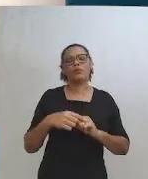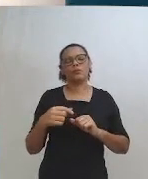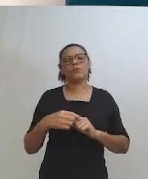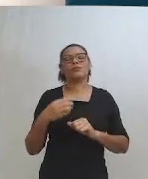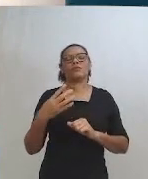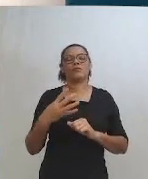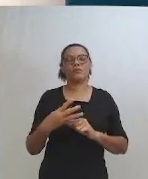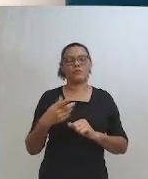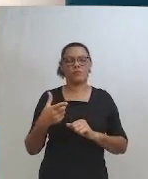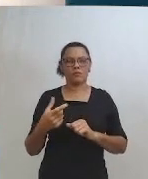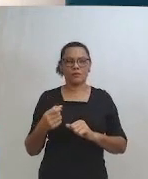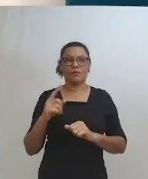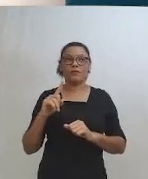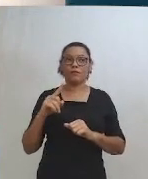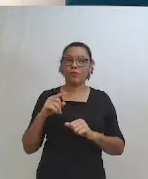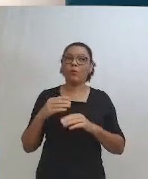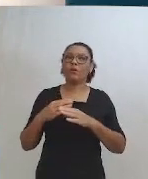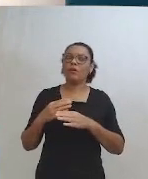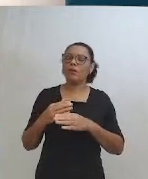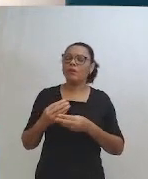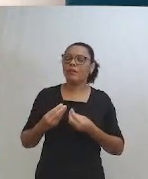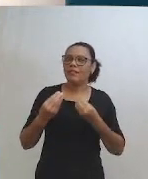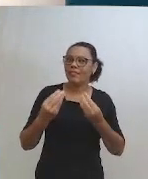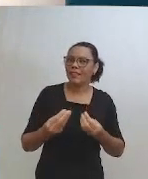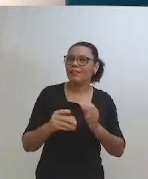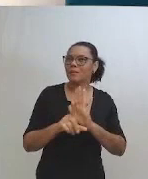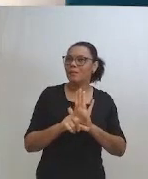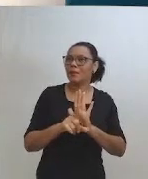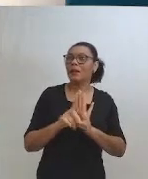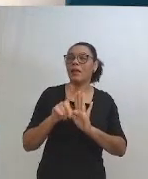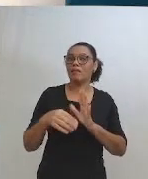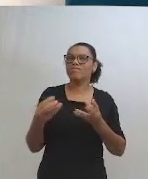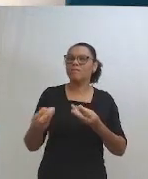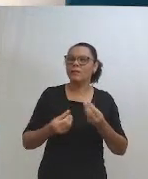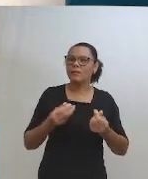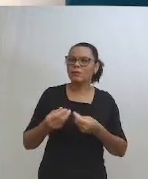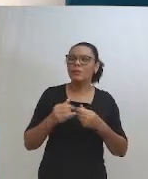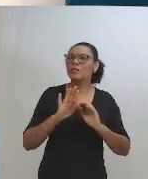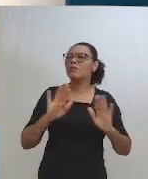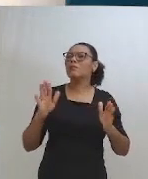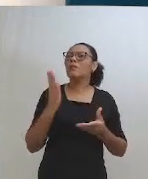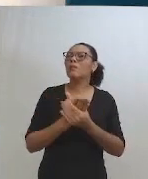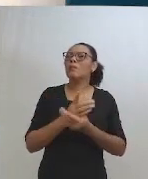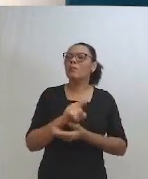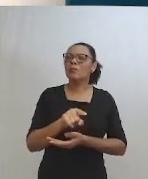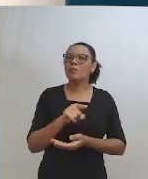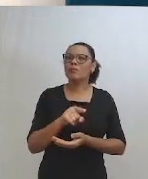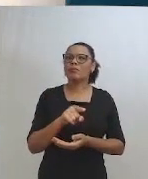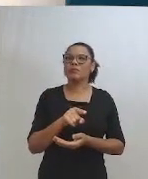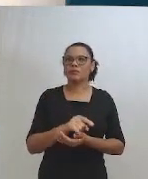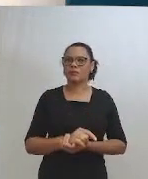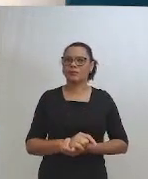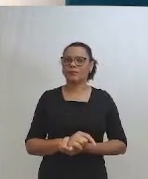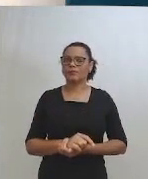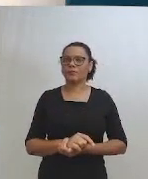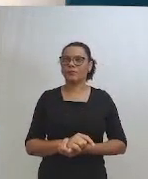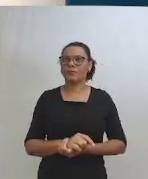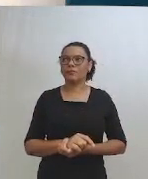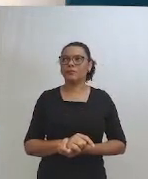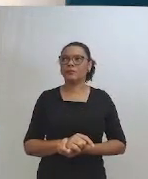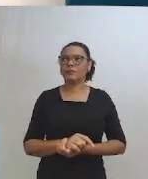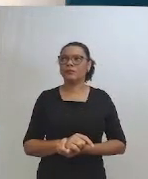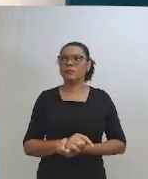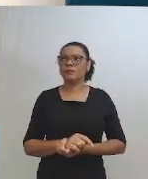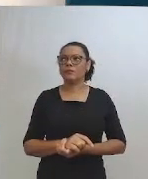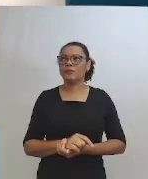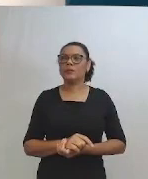pela Lei 11.689, possui natureza estritamente processual, sujeitando-se ao princípio tempus regi actum, de modo que possui aplicabilidade